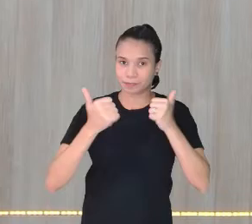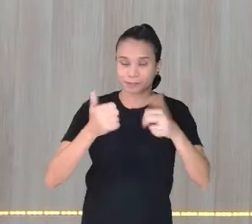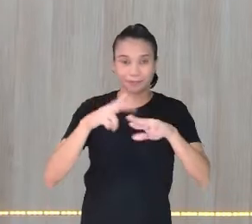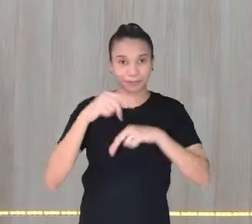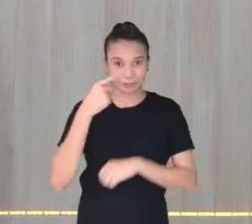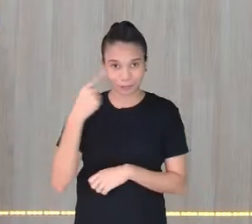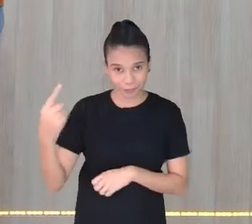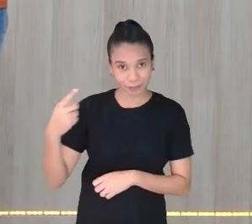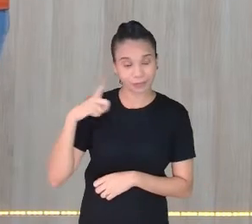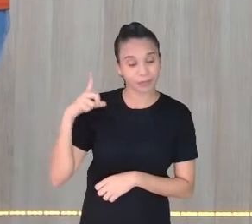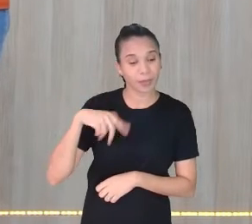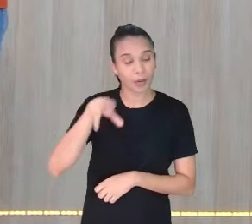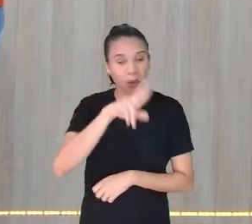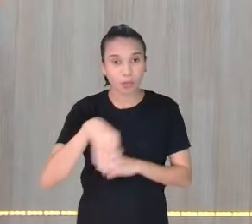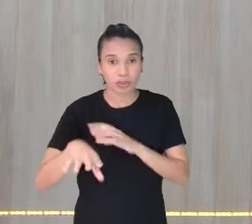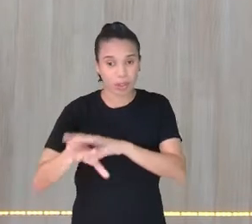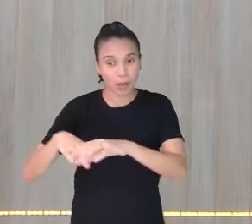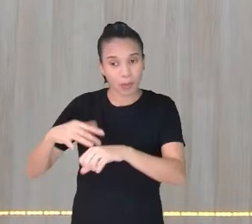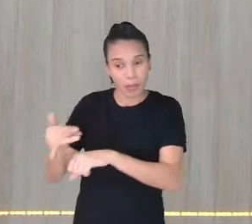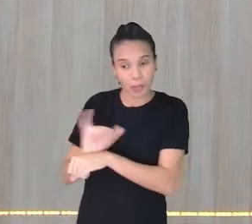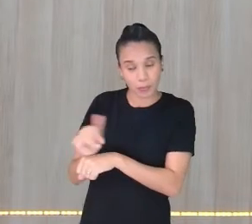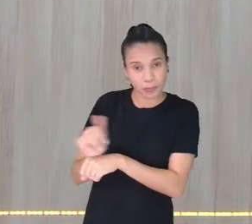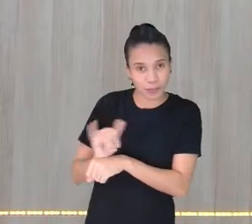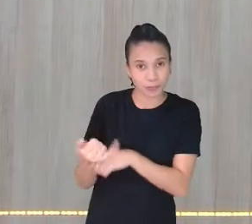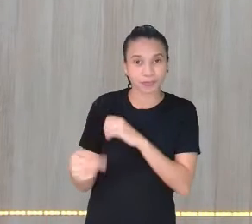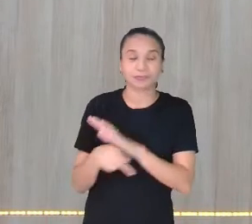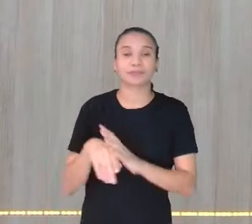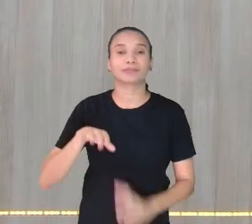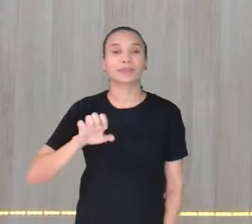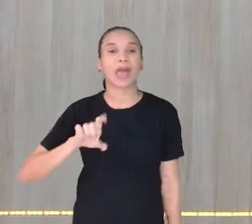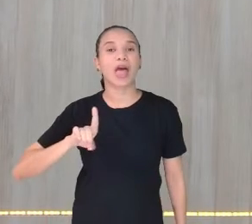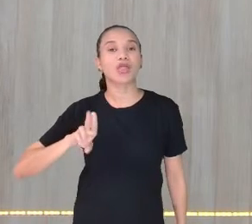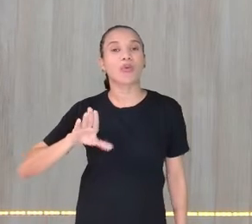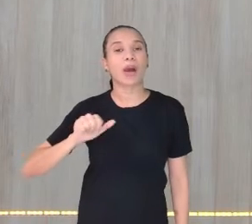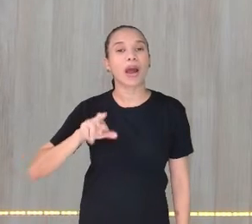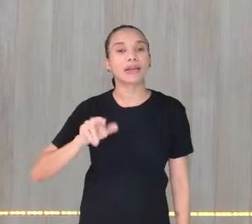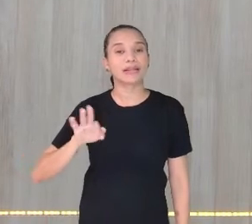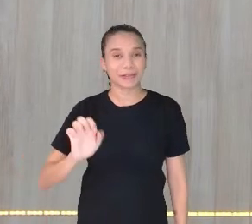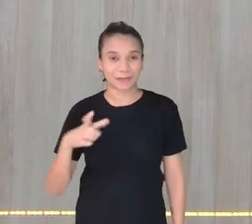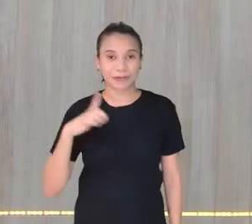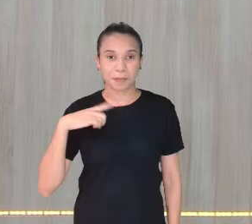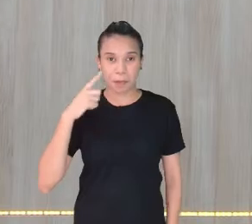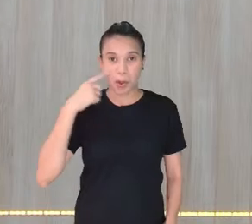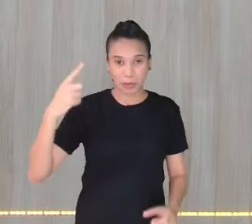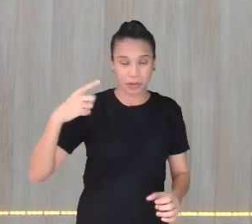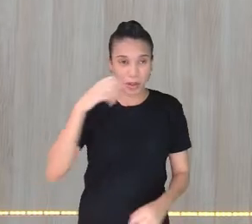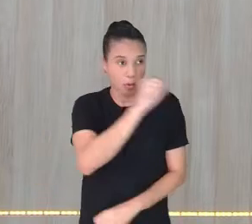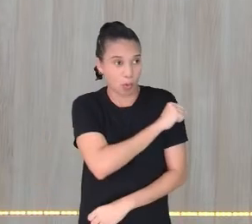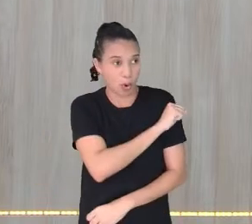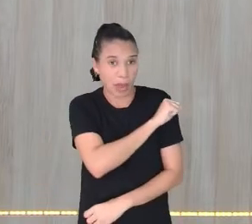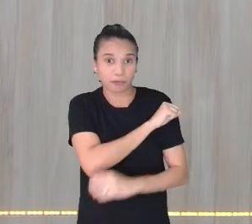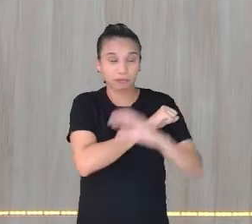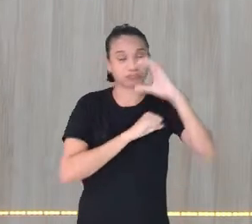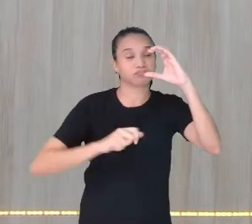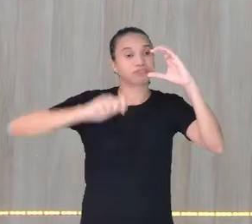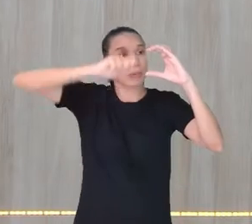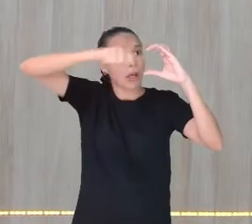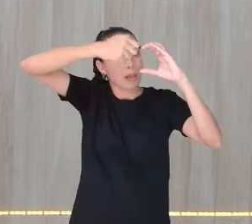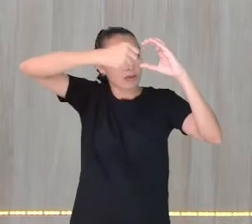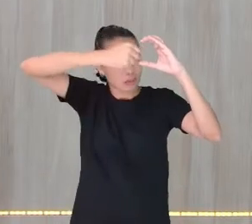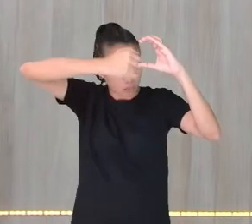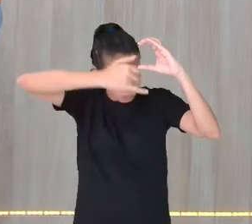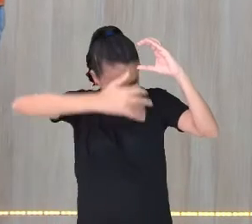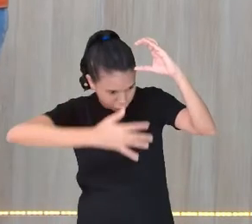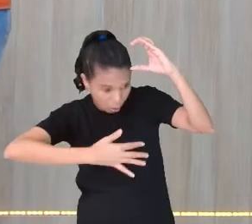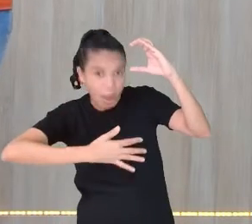vai lá, entra no canal do YouTube do Educa Recife, vai lá na playlist do 8º ano e lá tem todas